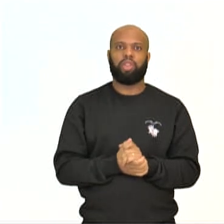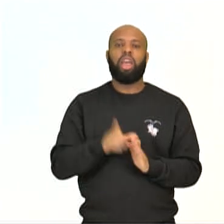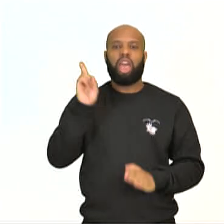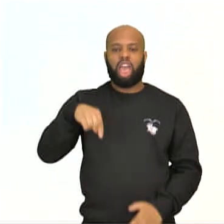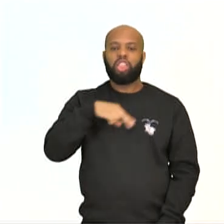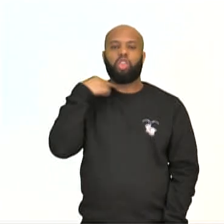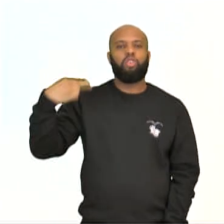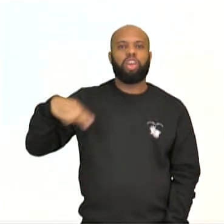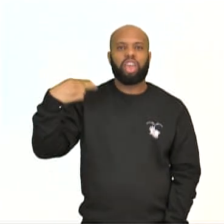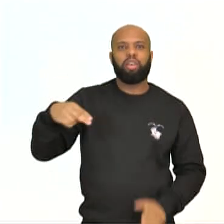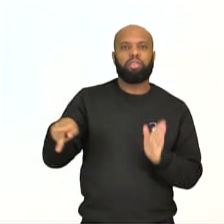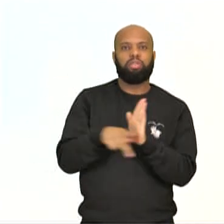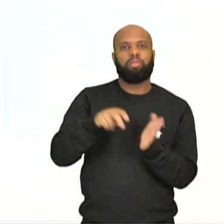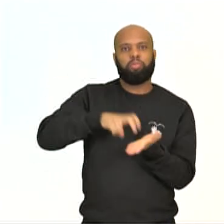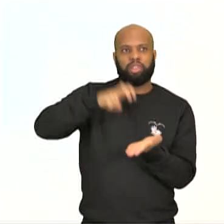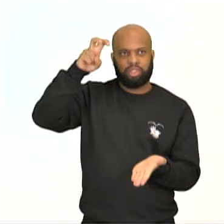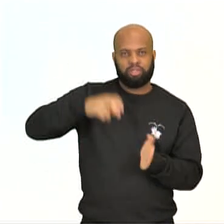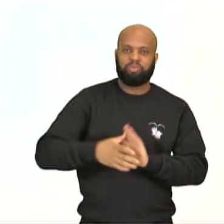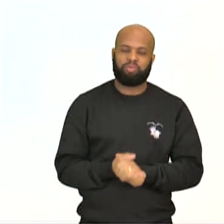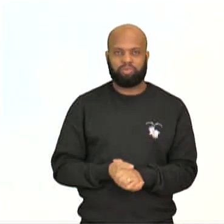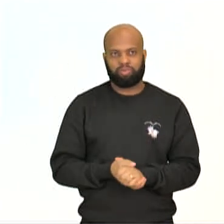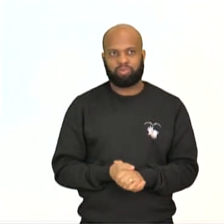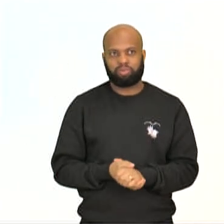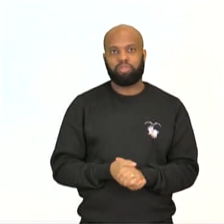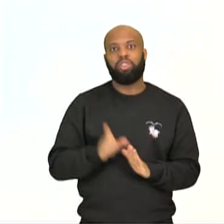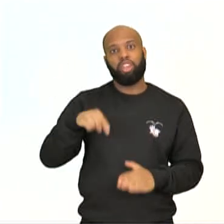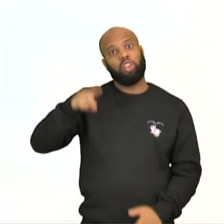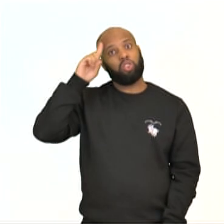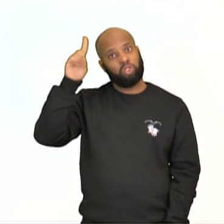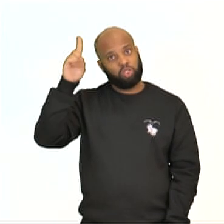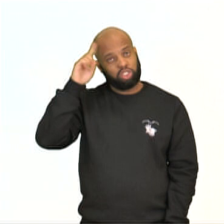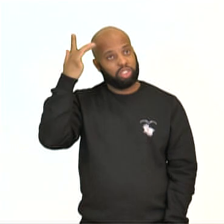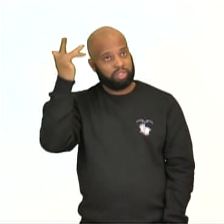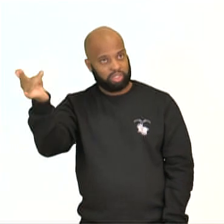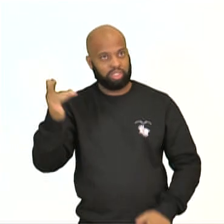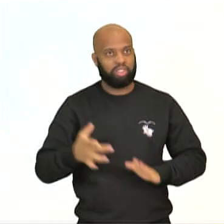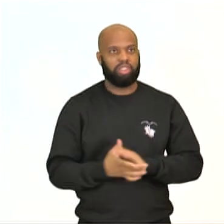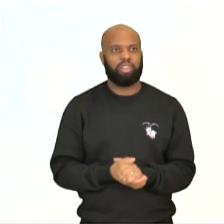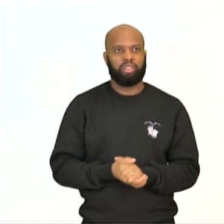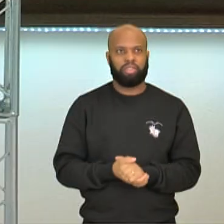manhã. Então, solto é no dia de amanhã.